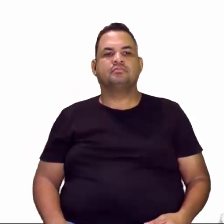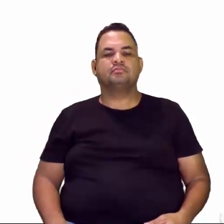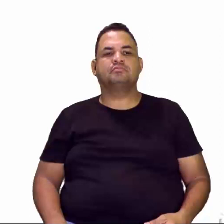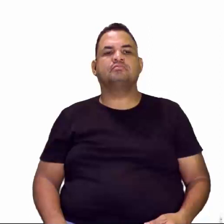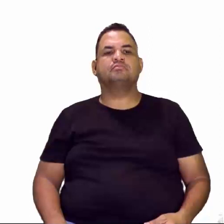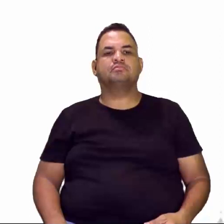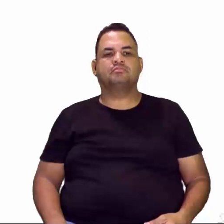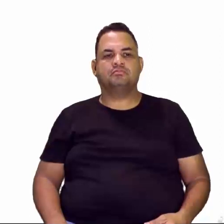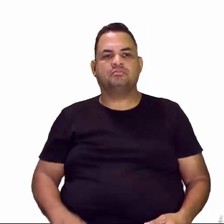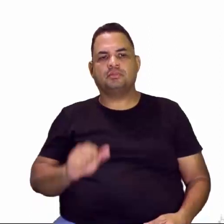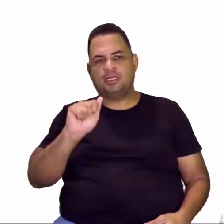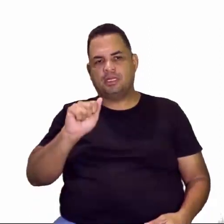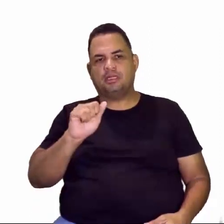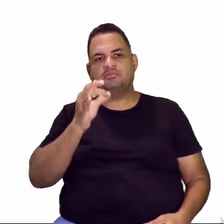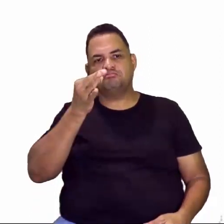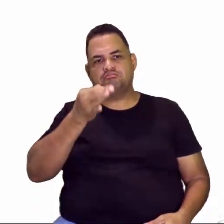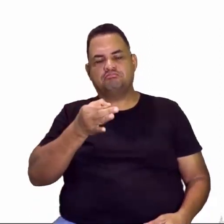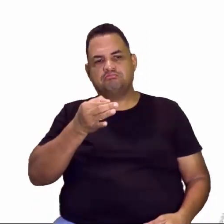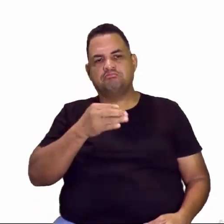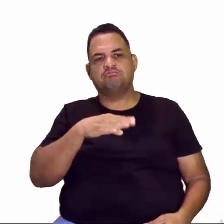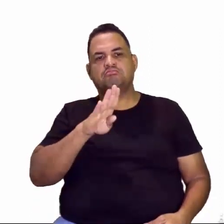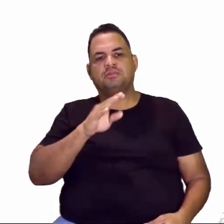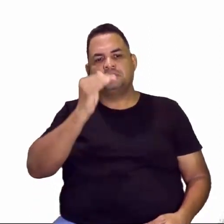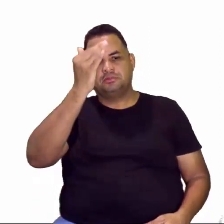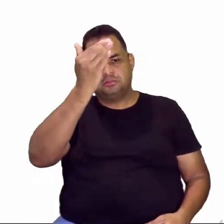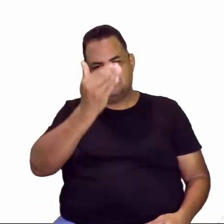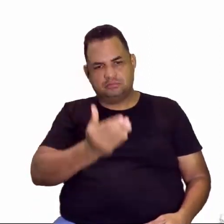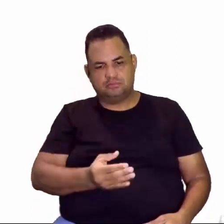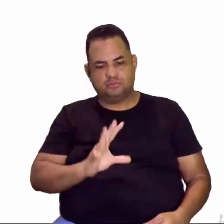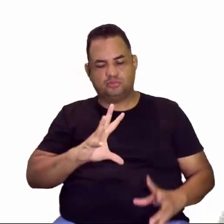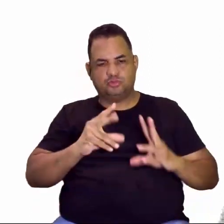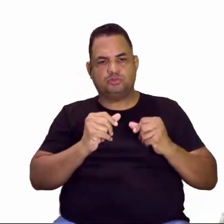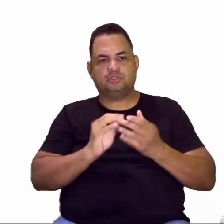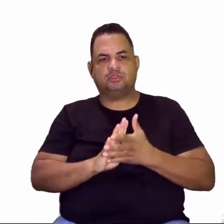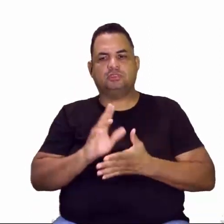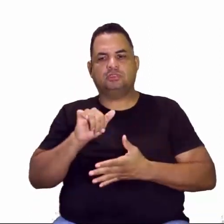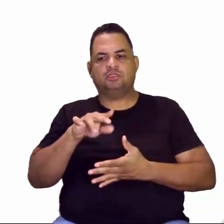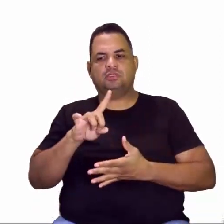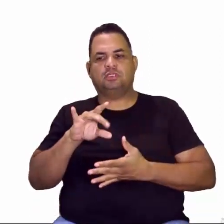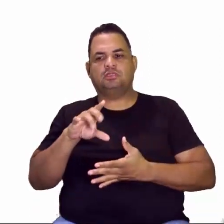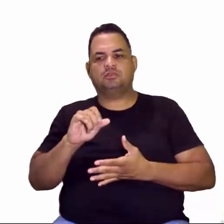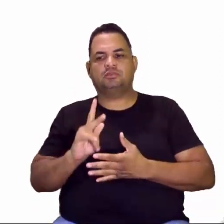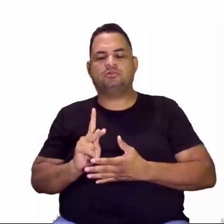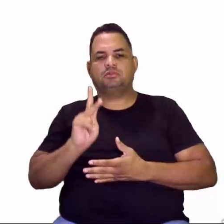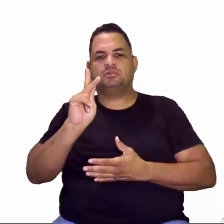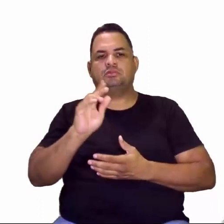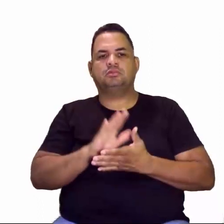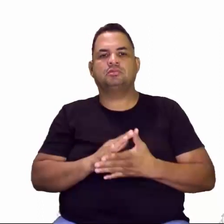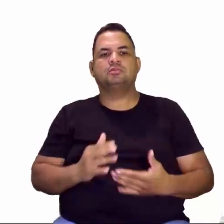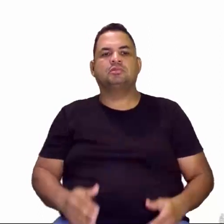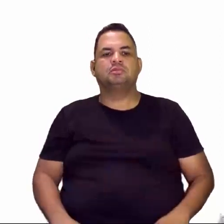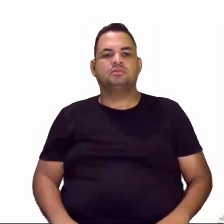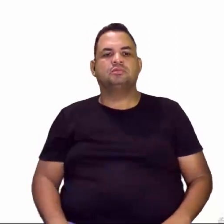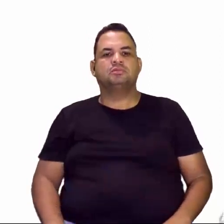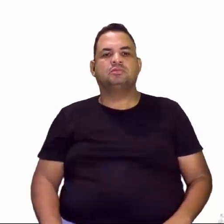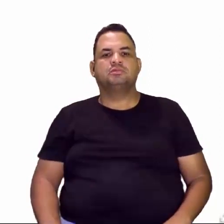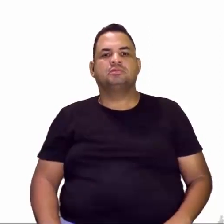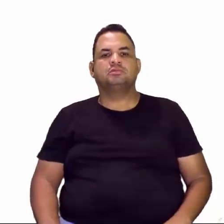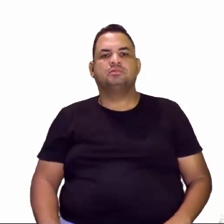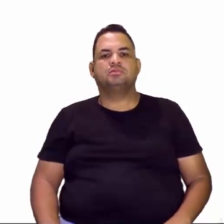com nitrato de potássio, todos vão ter nitrato de potássio. Então, por eliminação aí já ficou mais difícil,